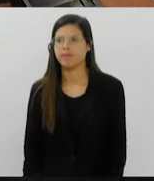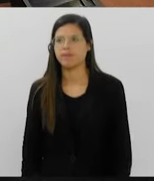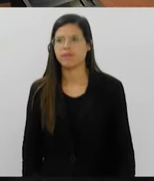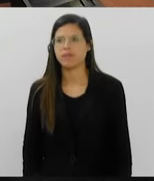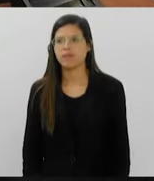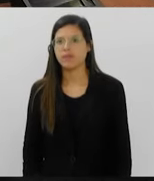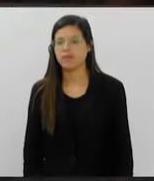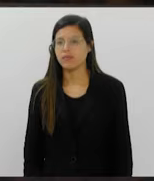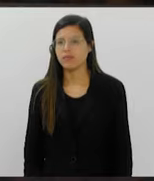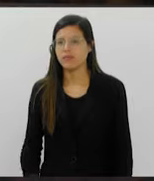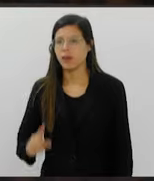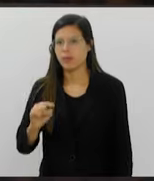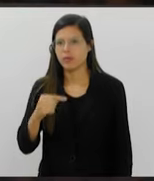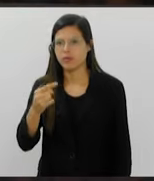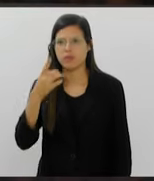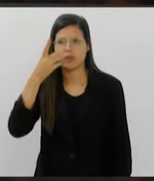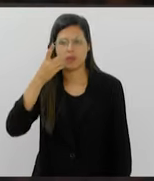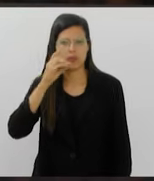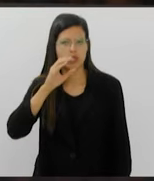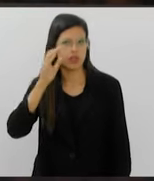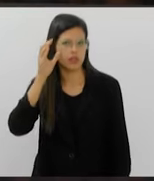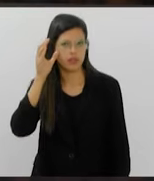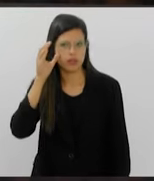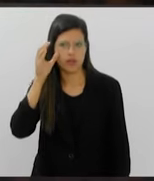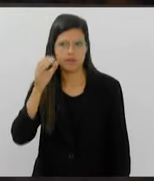Obrigado. Próxima deputada, Célia Jordão.